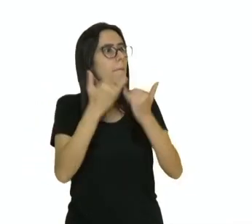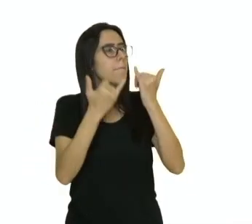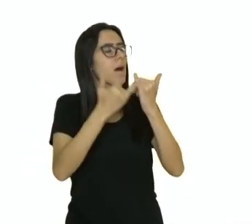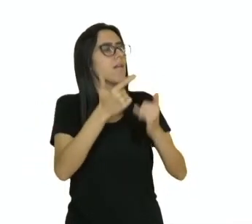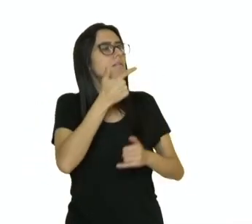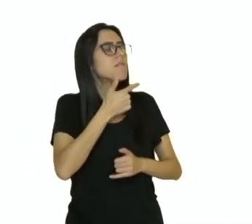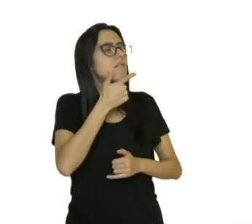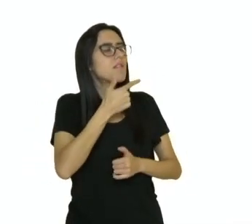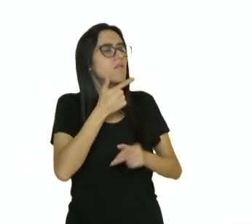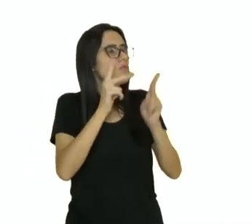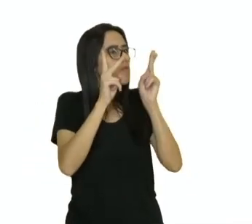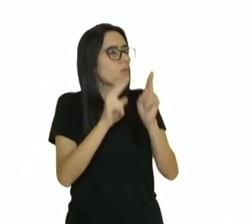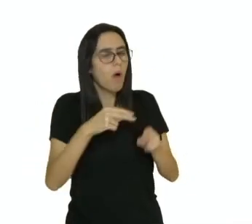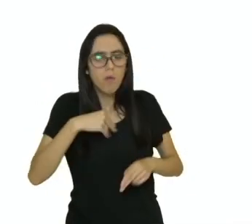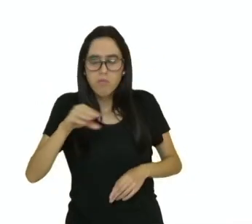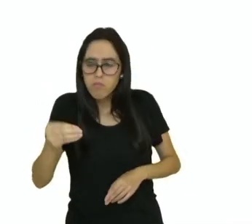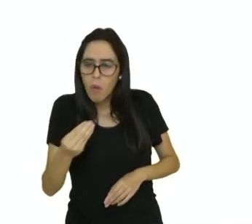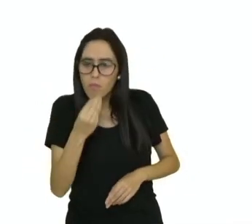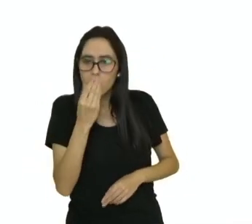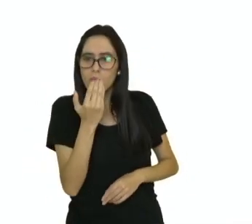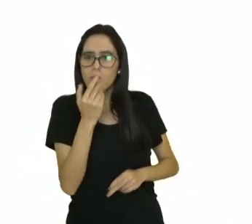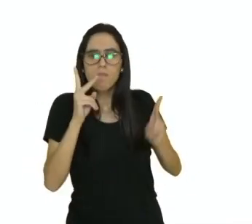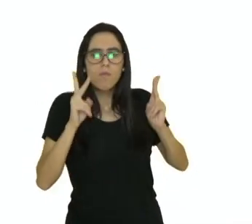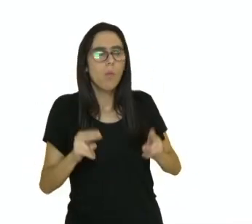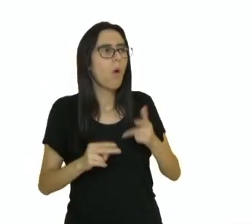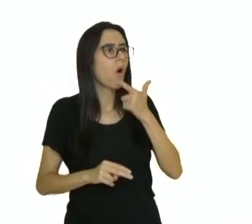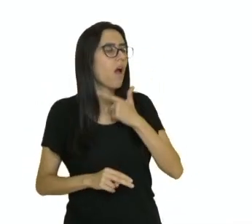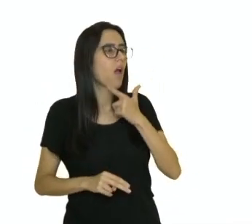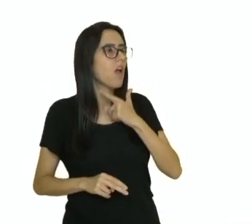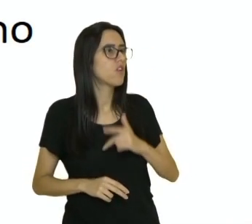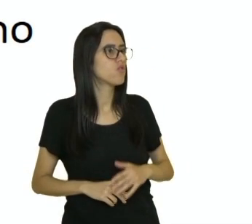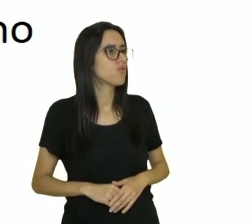queijo, e ele provou e tinha gosto de queijo.